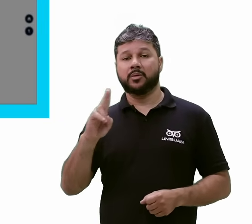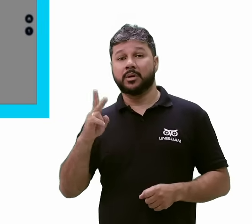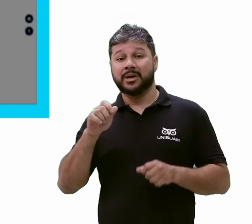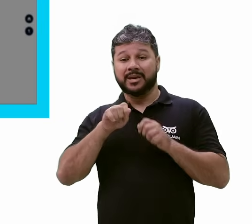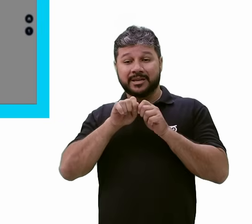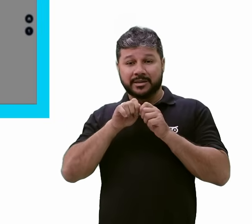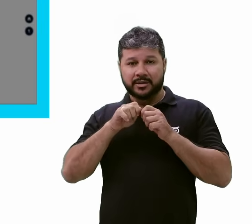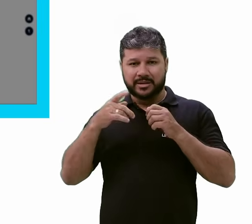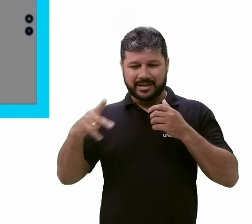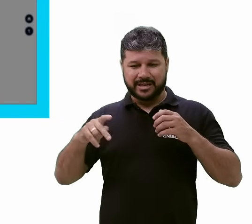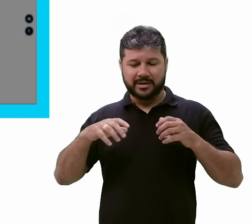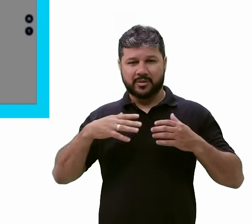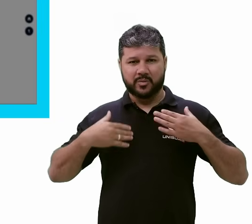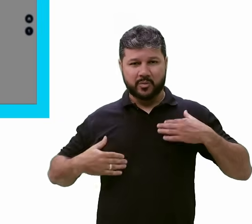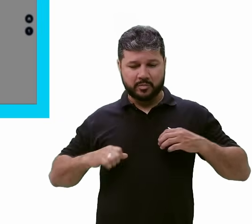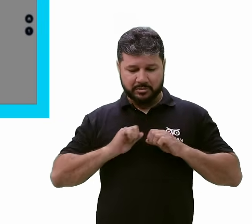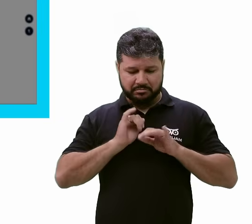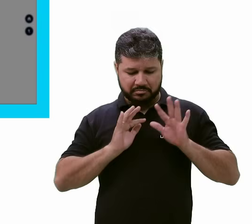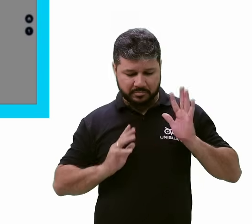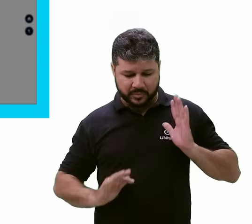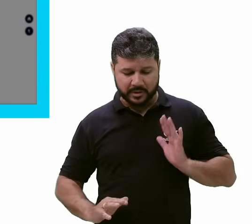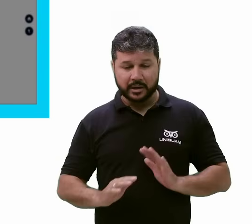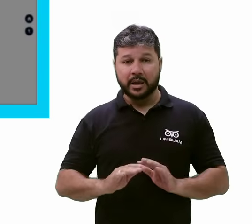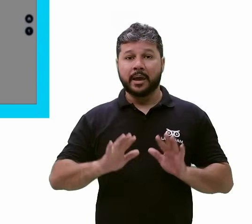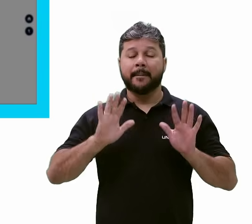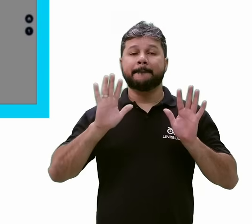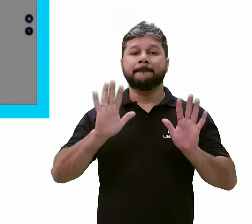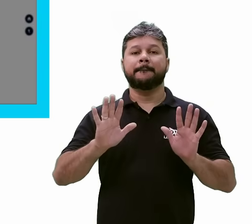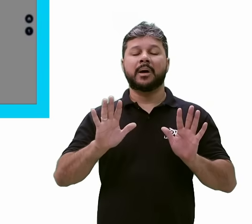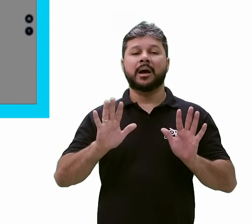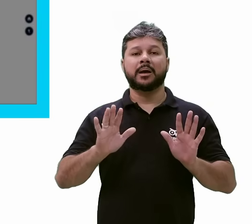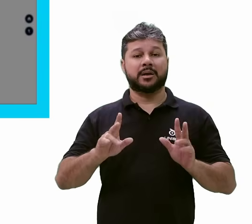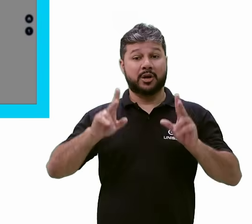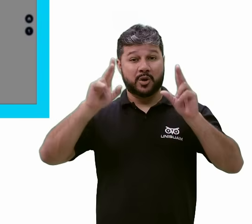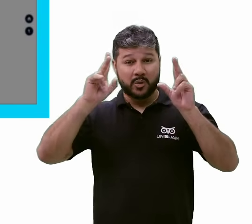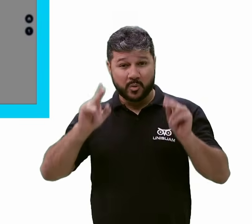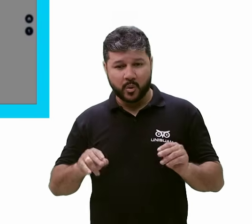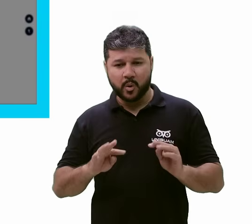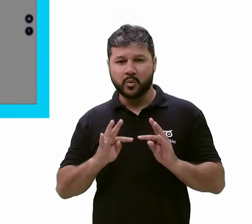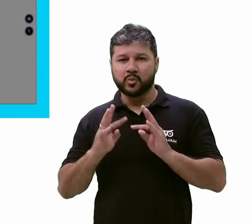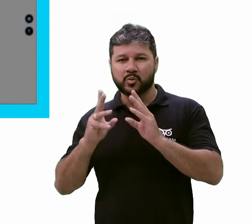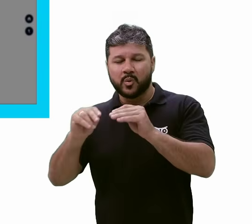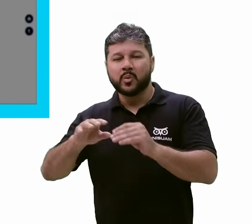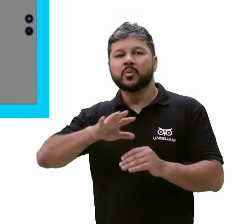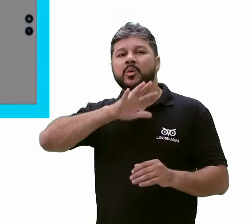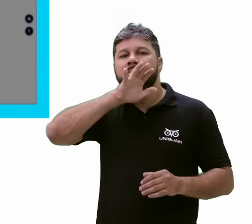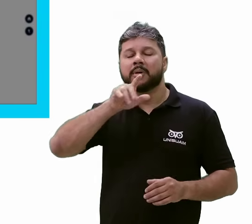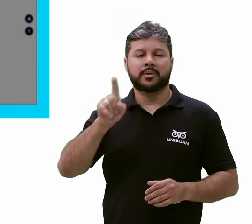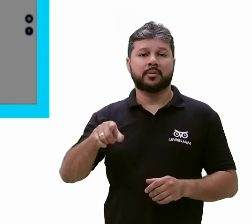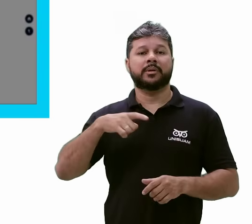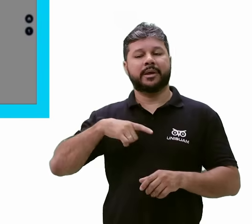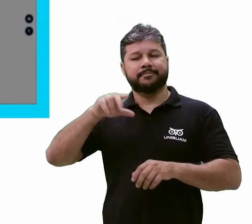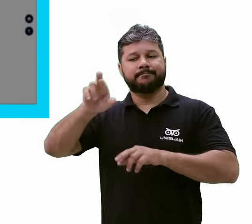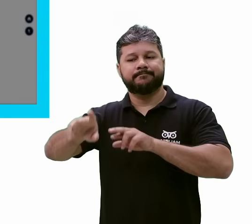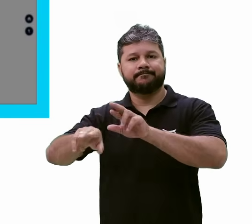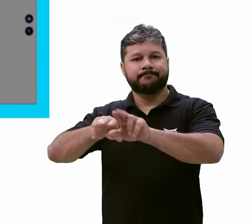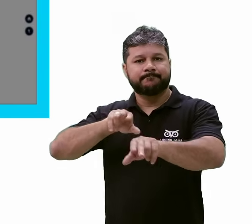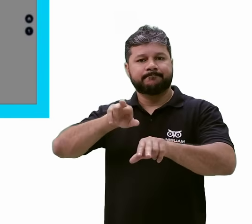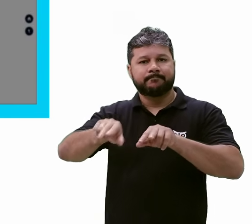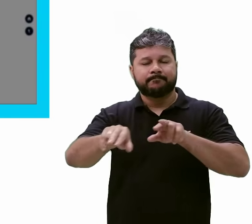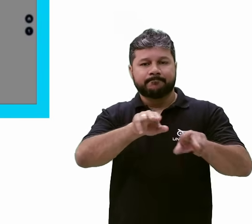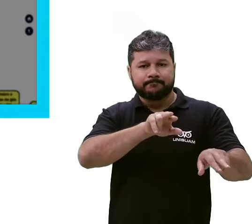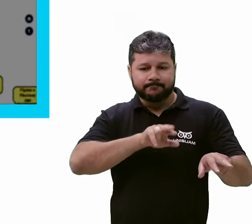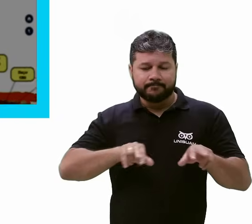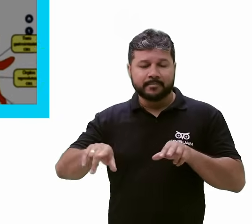específicos espalhados pelos seus sistemas fisiológicos. No entanto, não vai ser igual em todas as espécies. Então, a gente pode ter uma